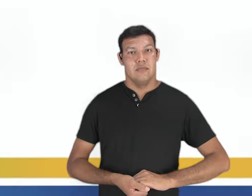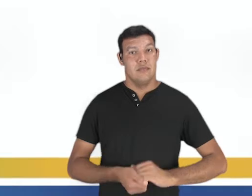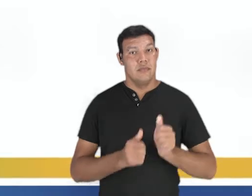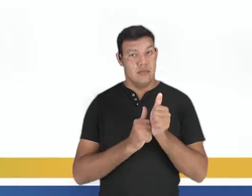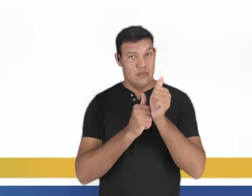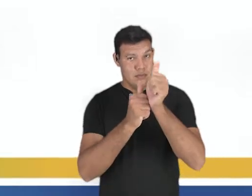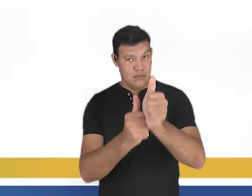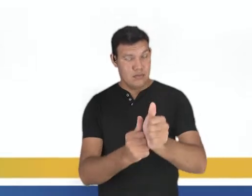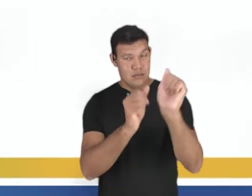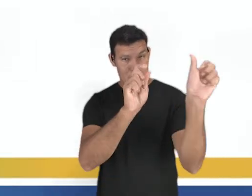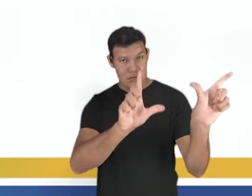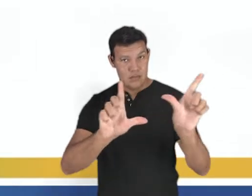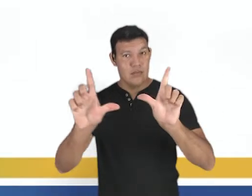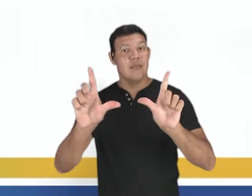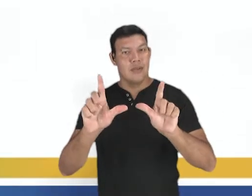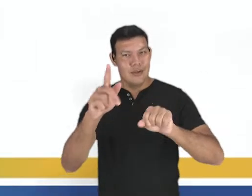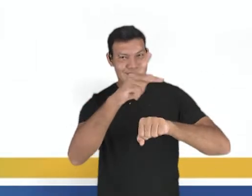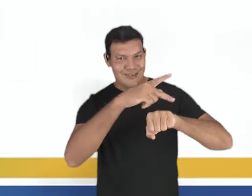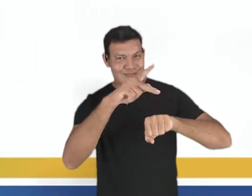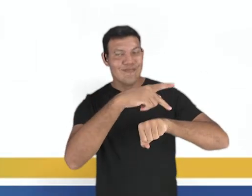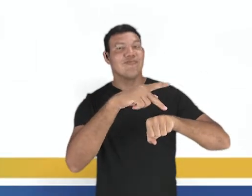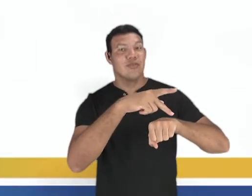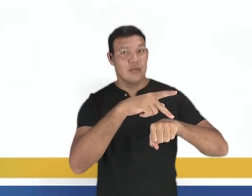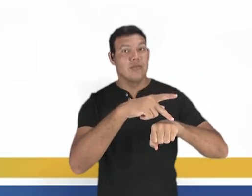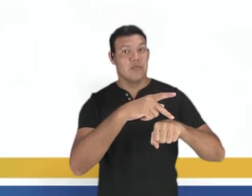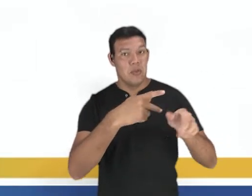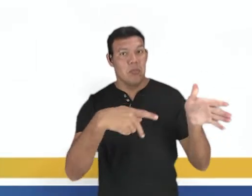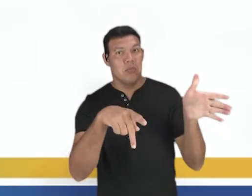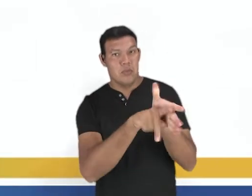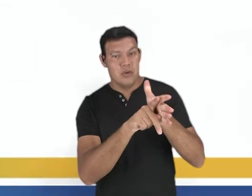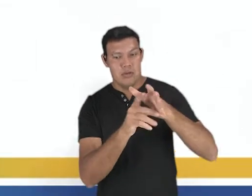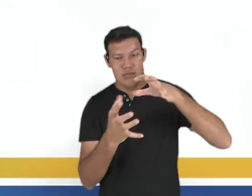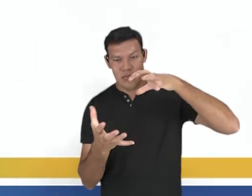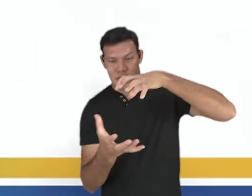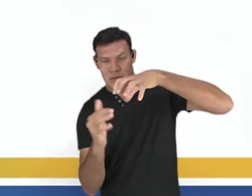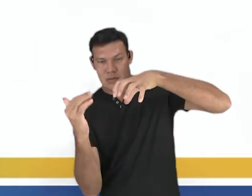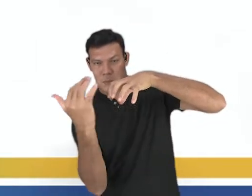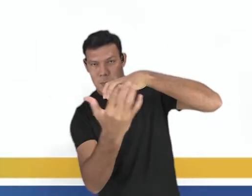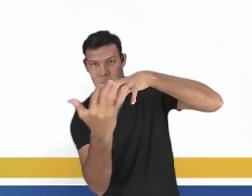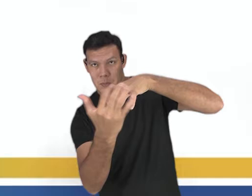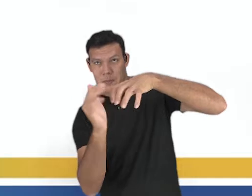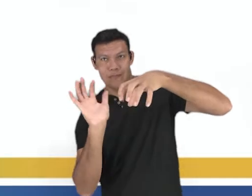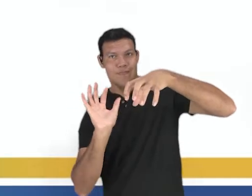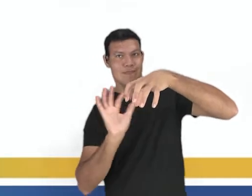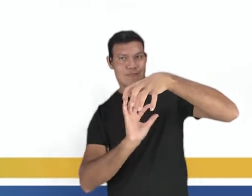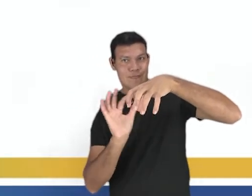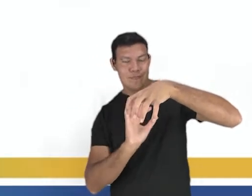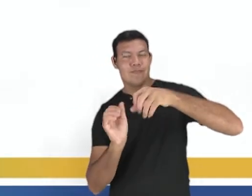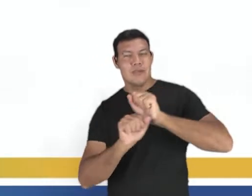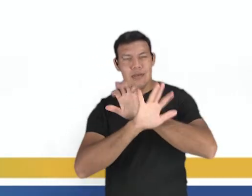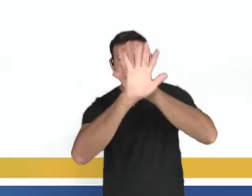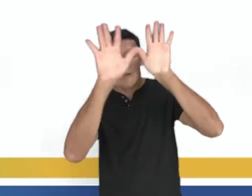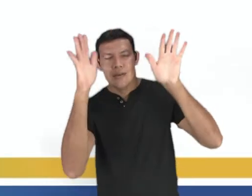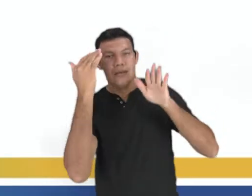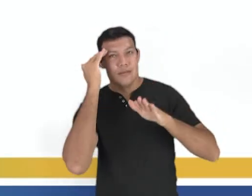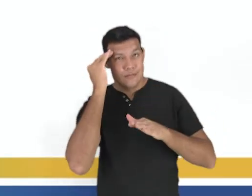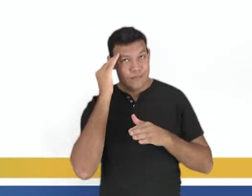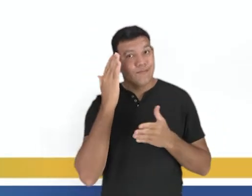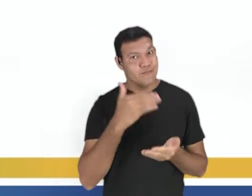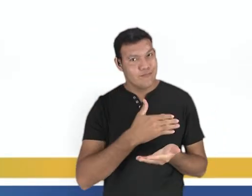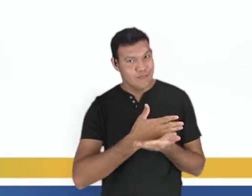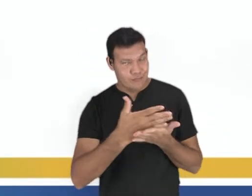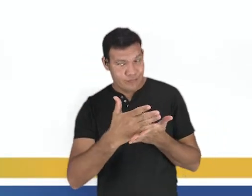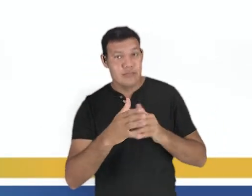Acompanhe agora no slide quais são os países que fazem parte do Oriente e do Ocidente, assim fica mais claro você entender. Vamos lá,